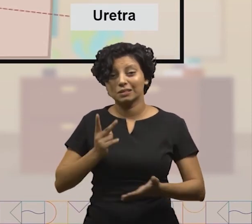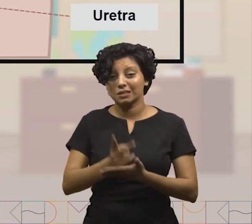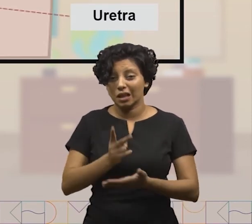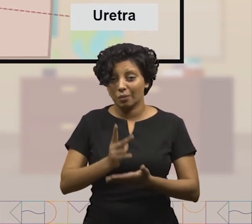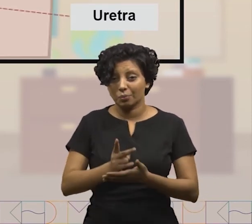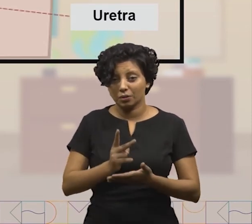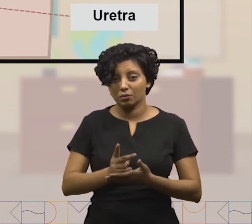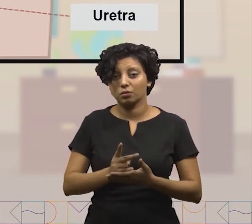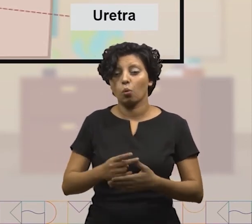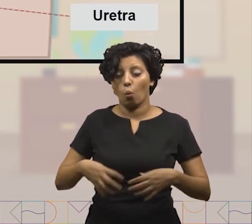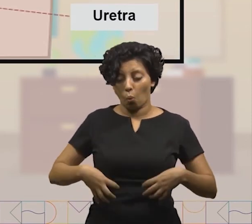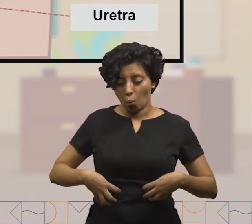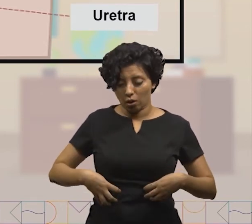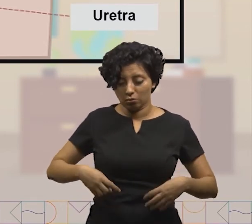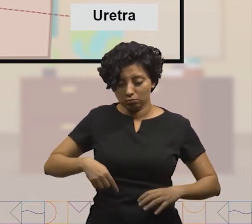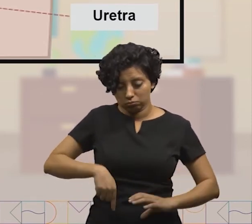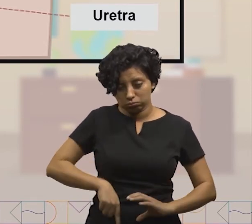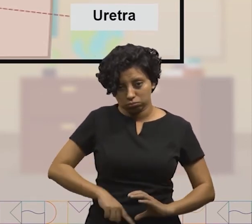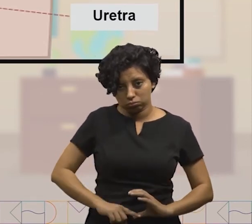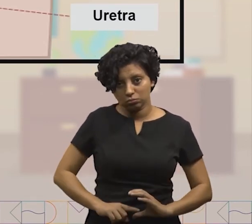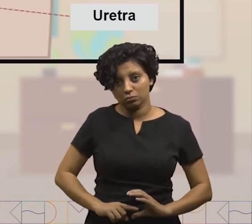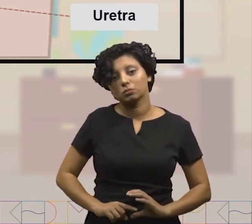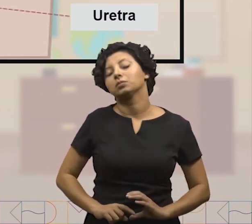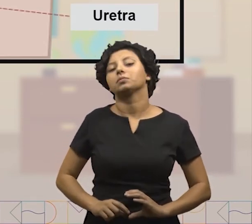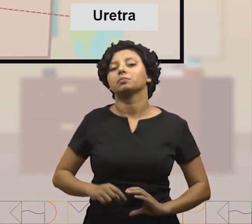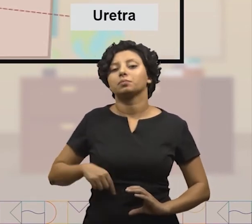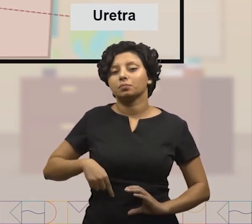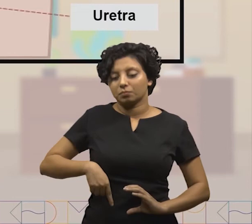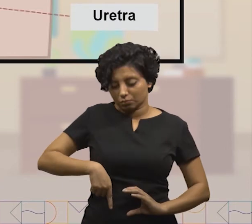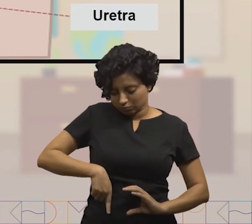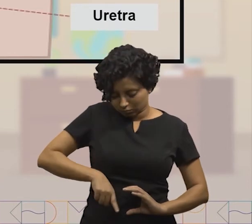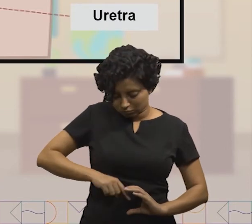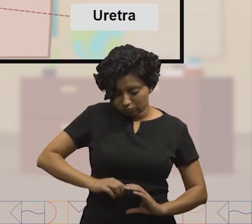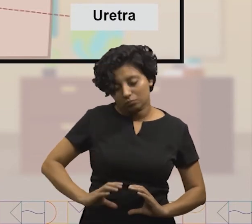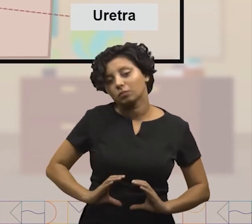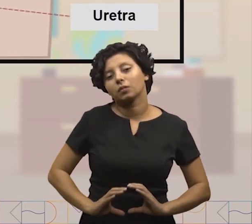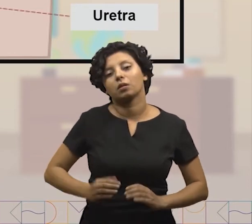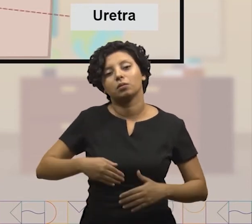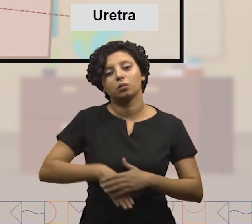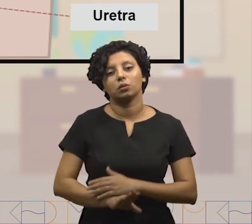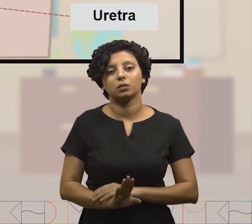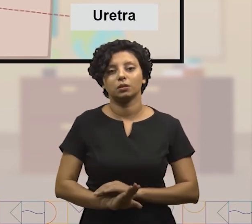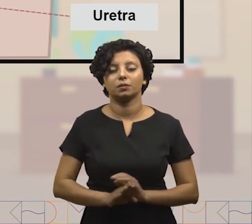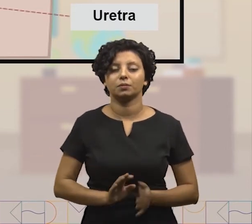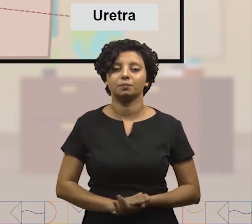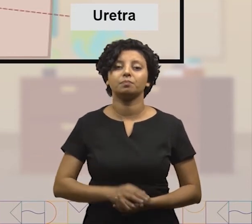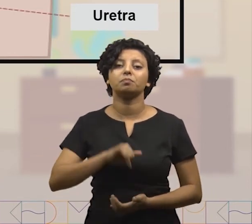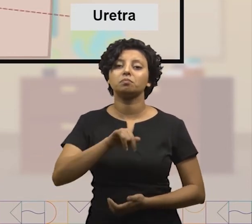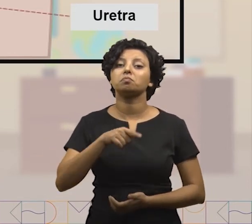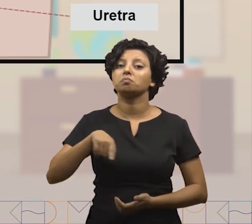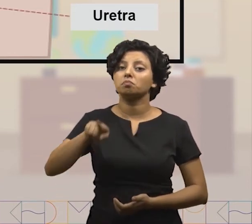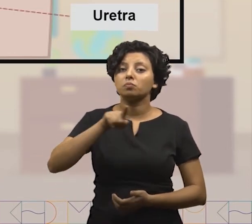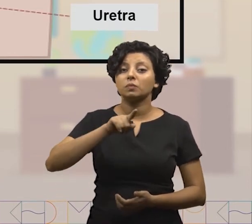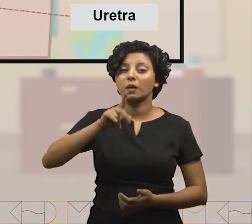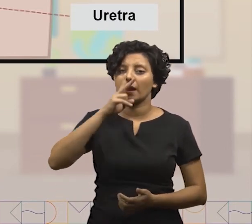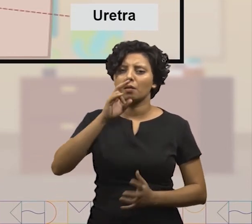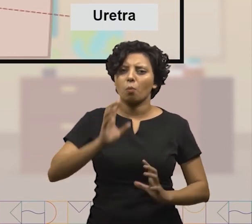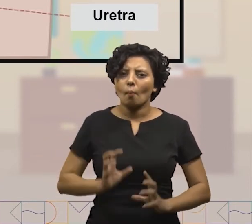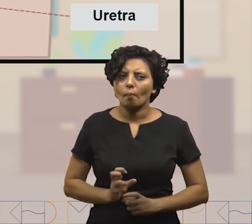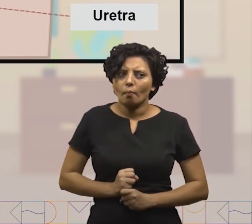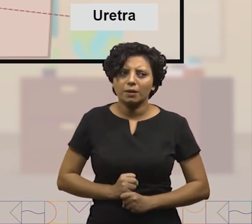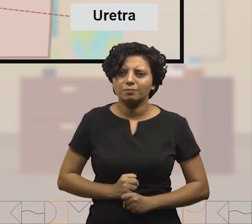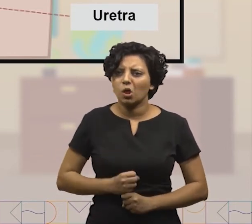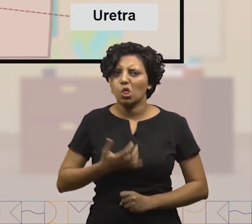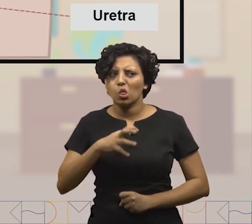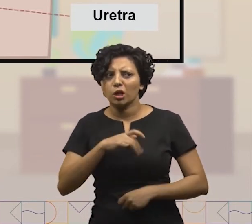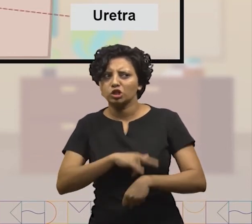produzida pelo rim vai passar pelo ureter, vai chegar à bexiga e ficar armazenada. Se você prende a